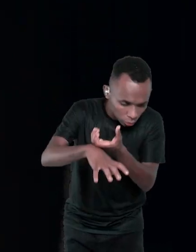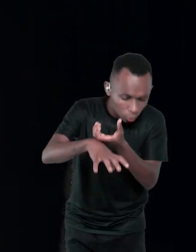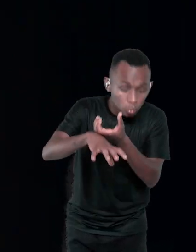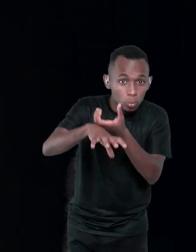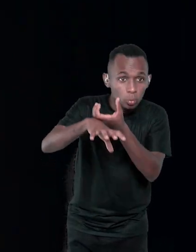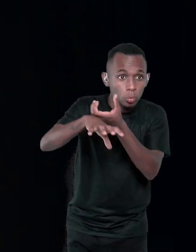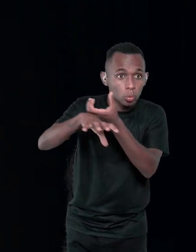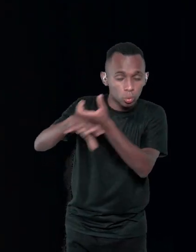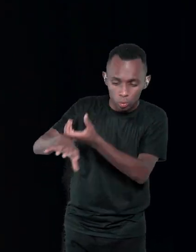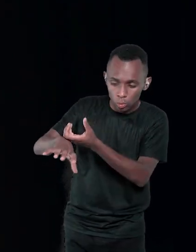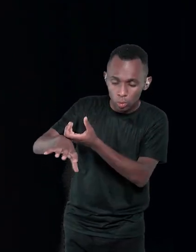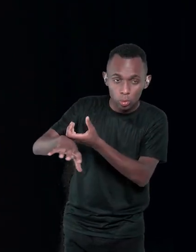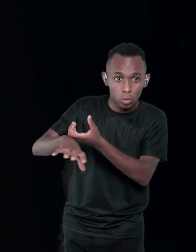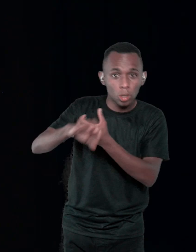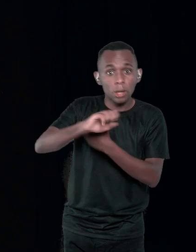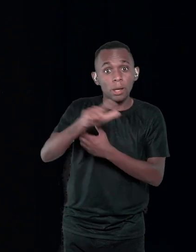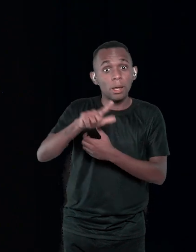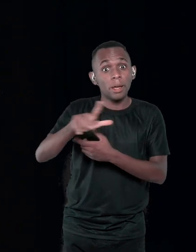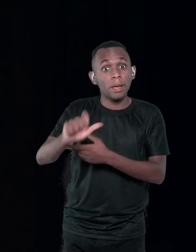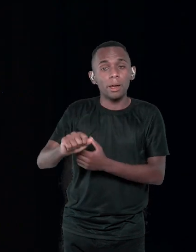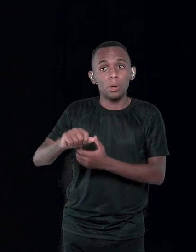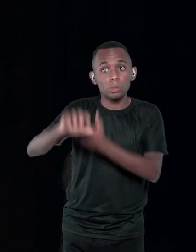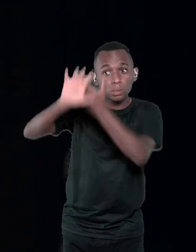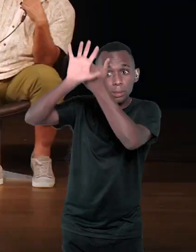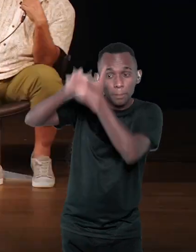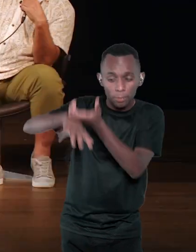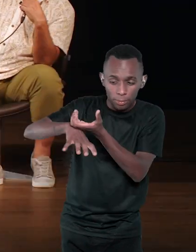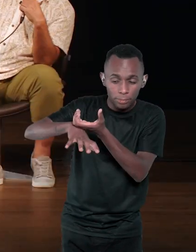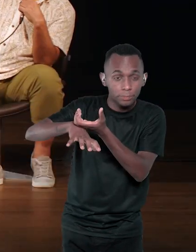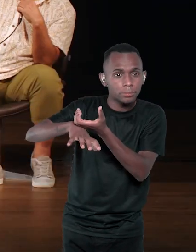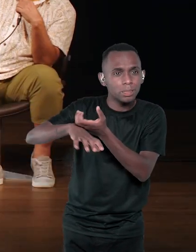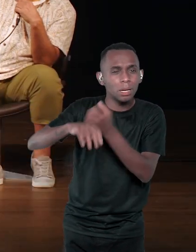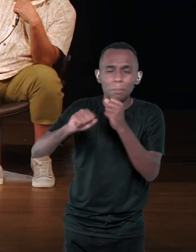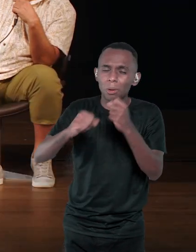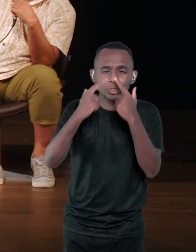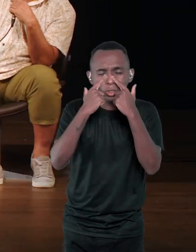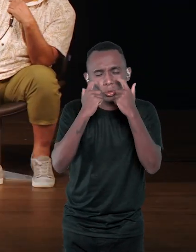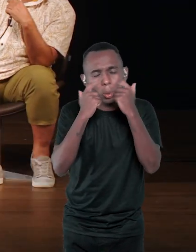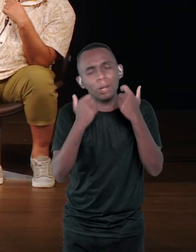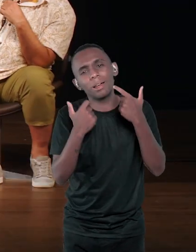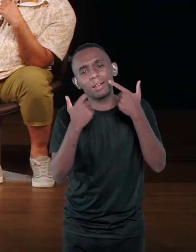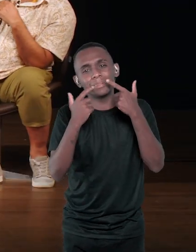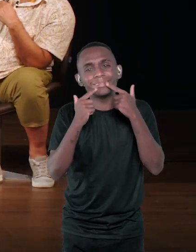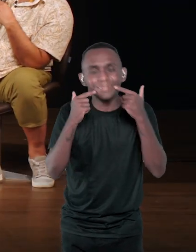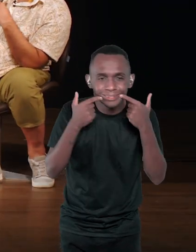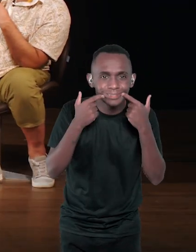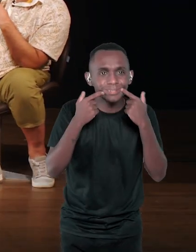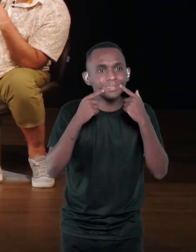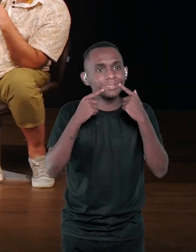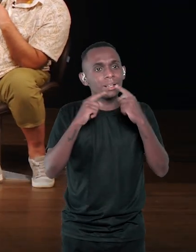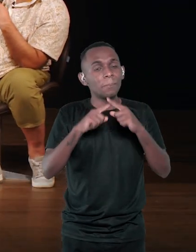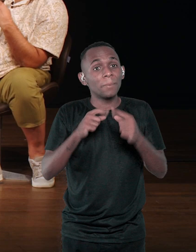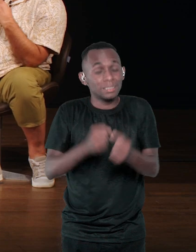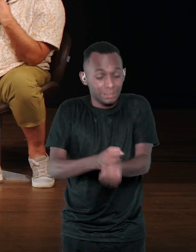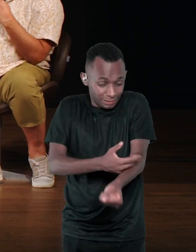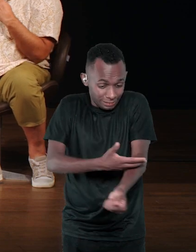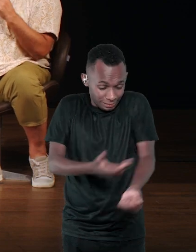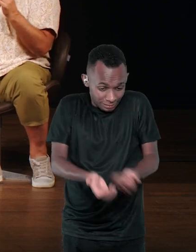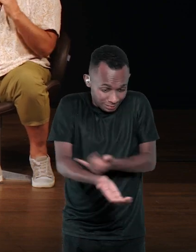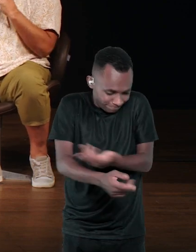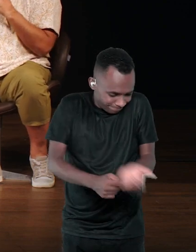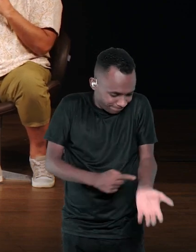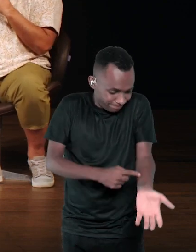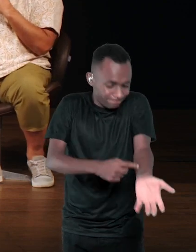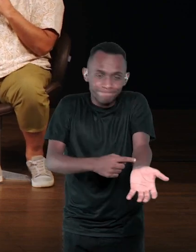cima das Elza Soares. Eu fico arrepiado até hoje, sabe que arrepio é a única coisa que você não sabe disfarçar, né? Você pode chorar, rir de mentira, arrepio você não consegue